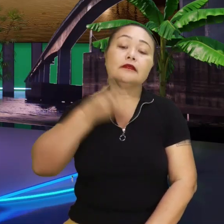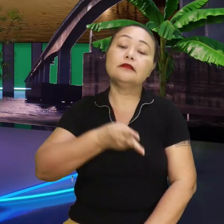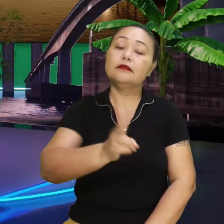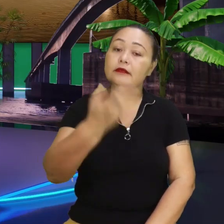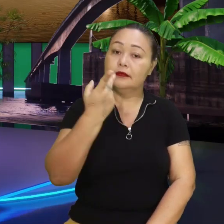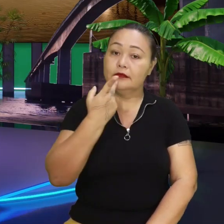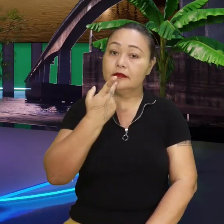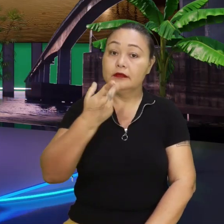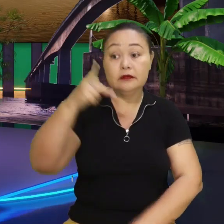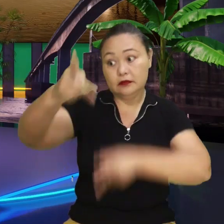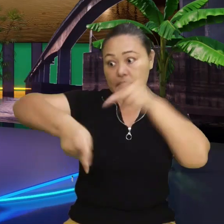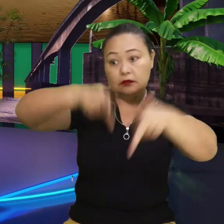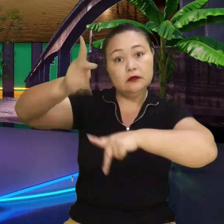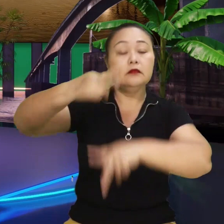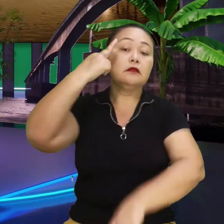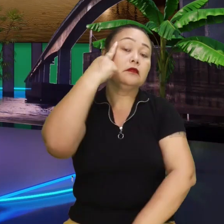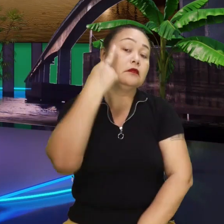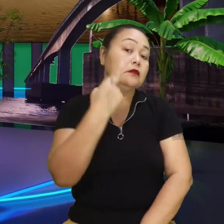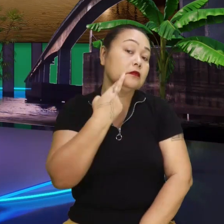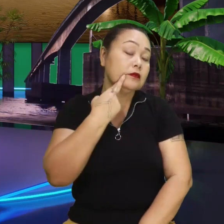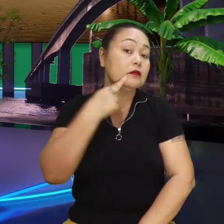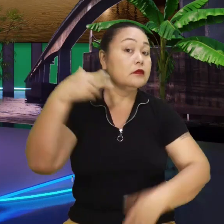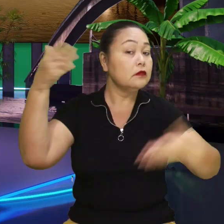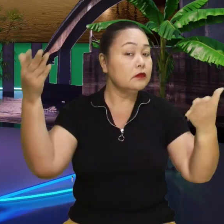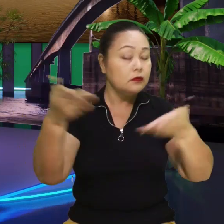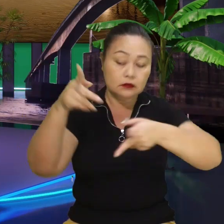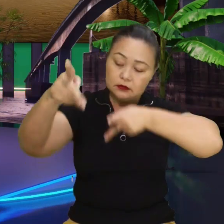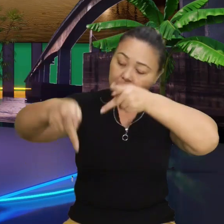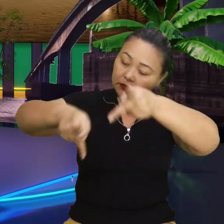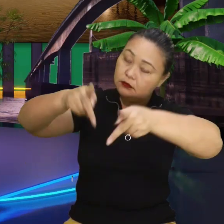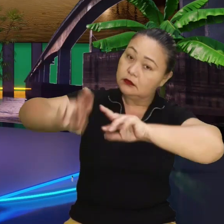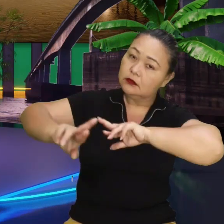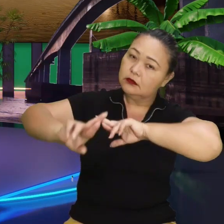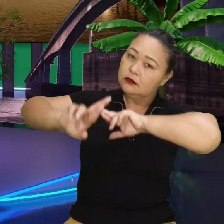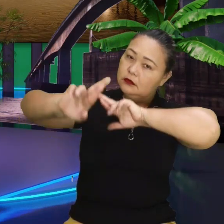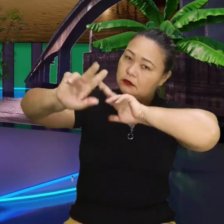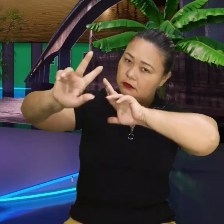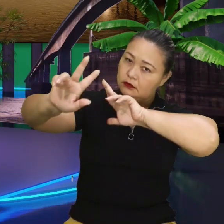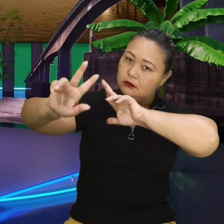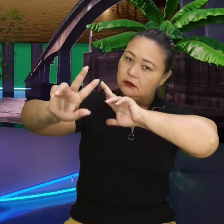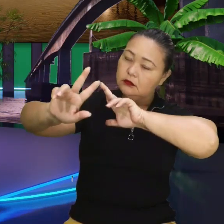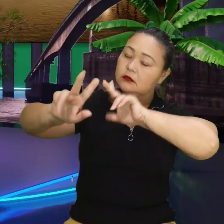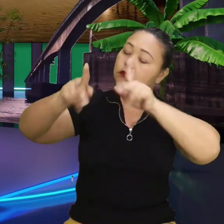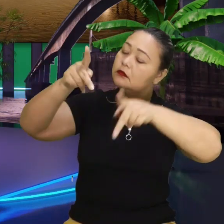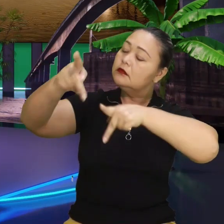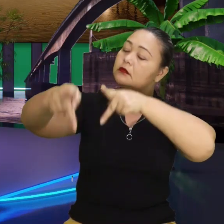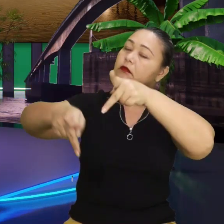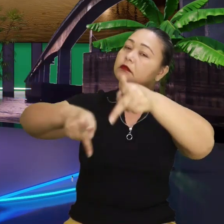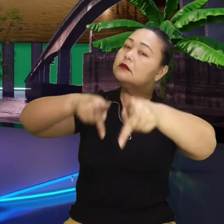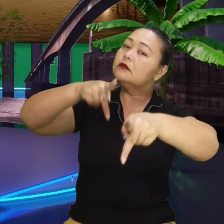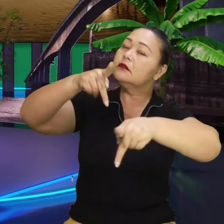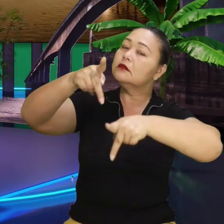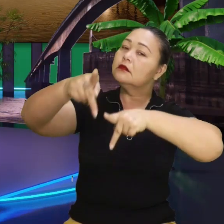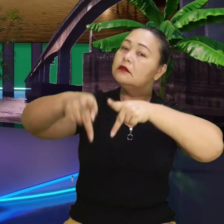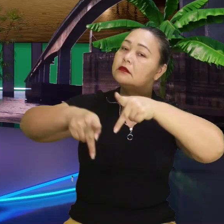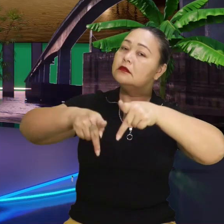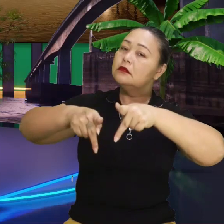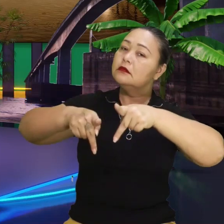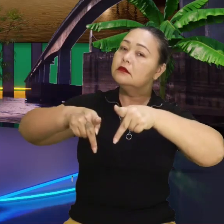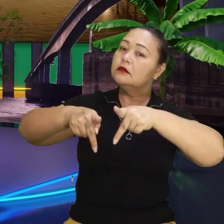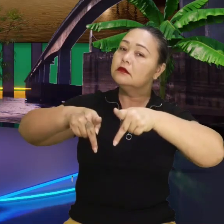continuar falando de população de Rondônia mas hoje é uma população um pouco diferente uma população